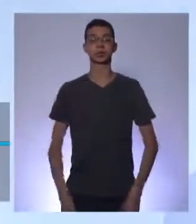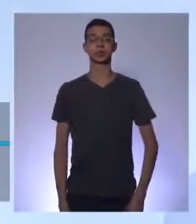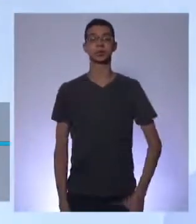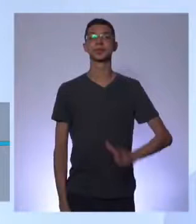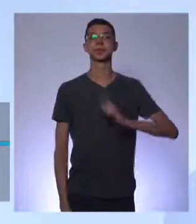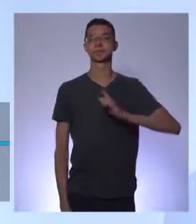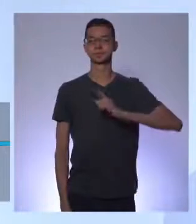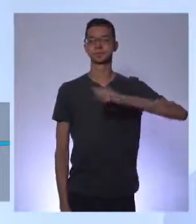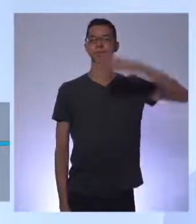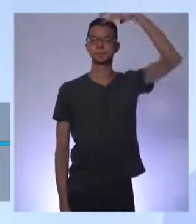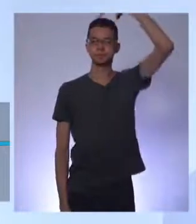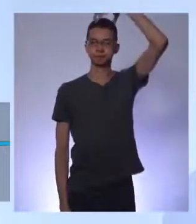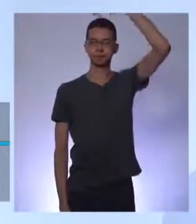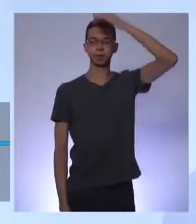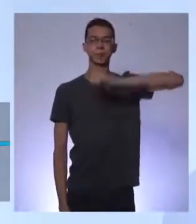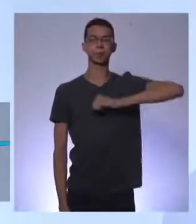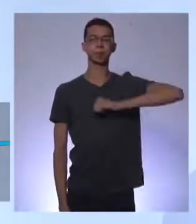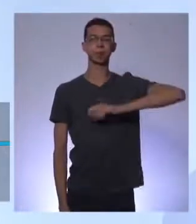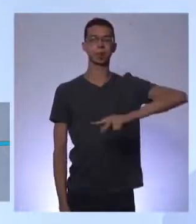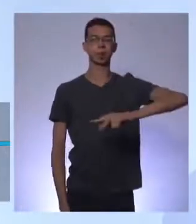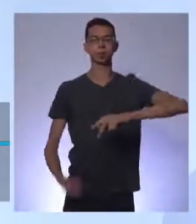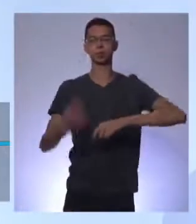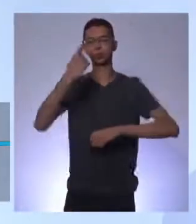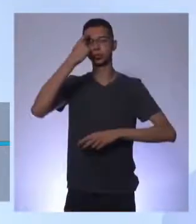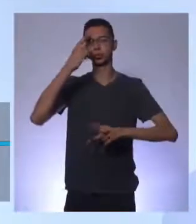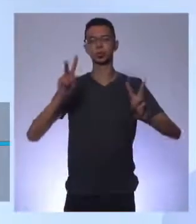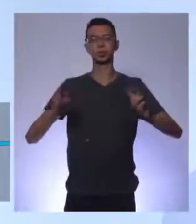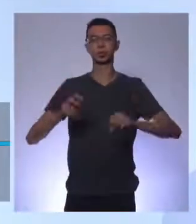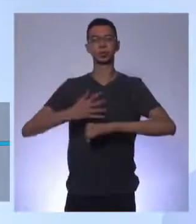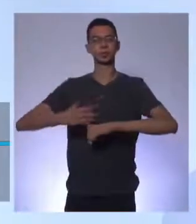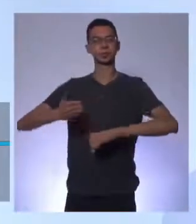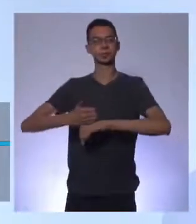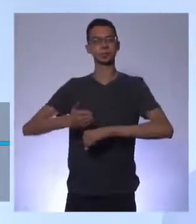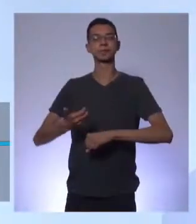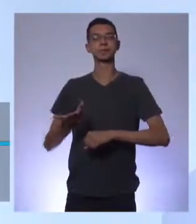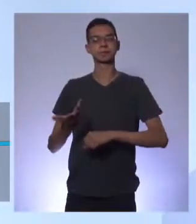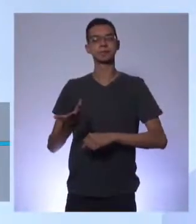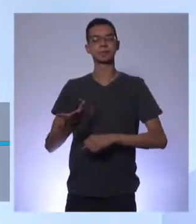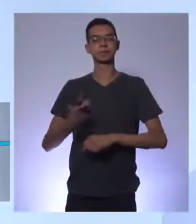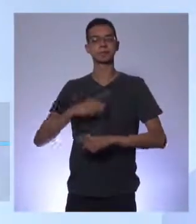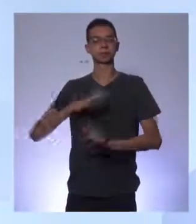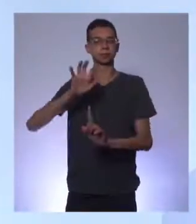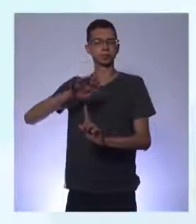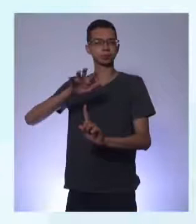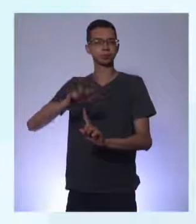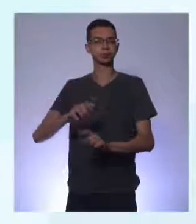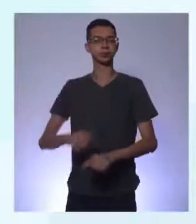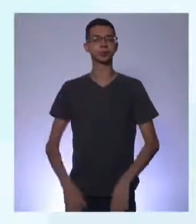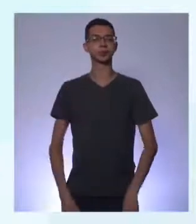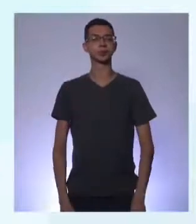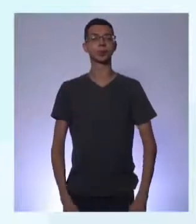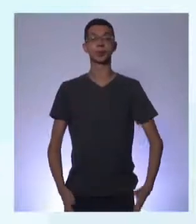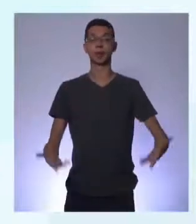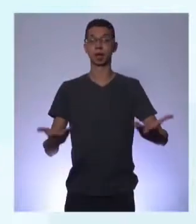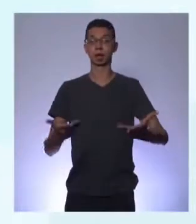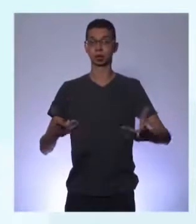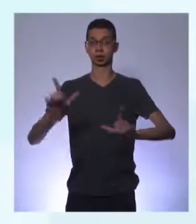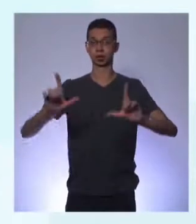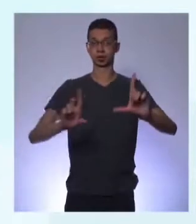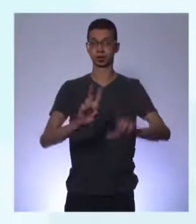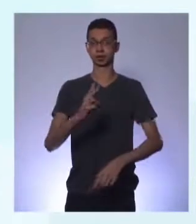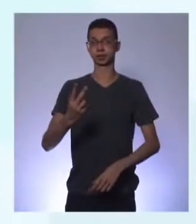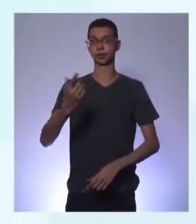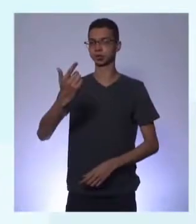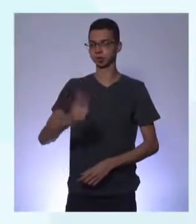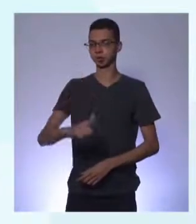coroa portuguesa no sistema econômico da colônia. Próxima tela. Na próxima